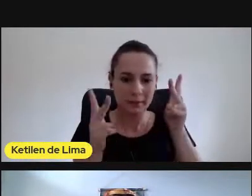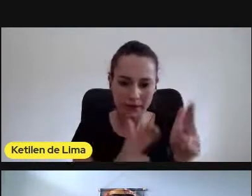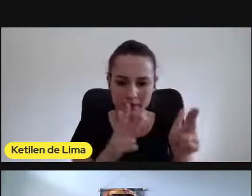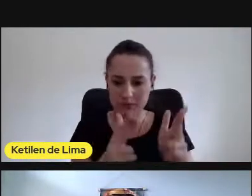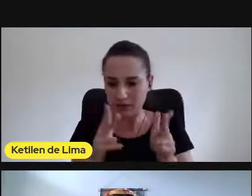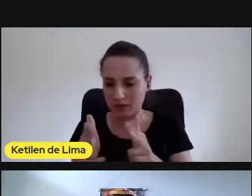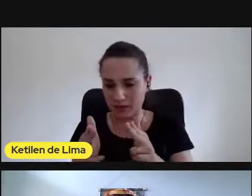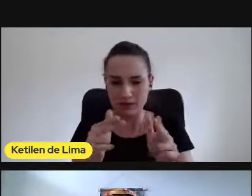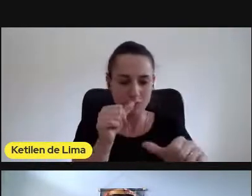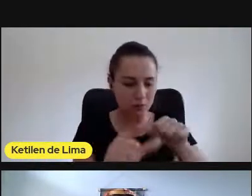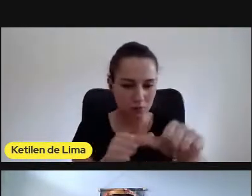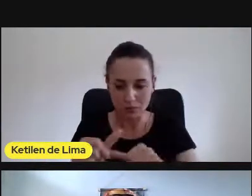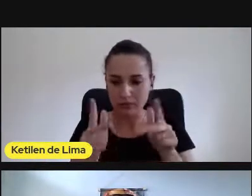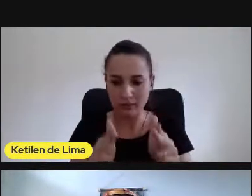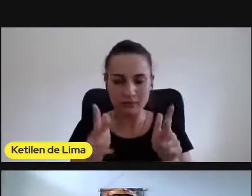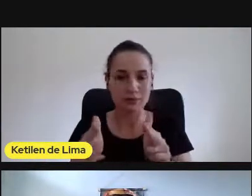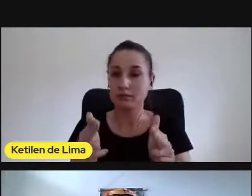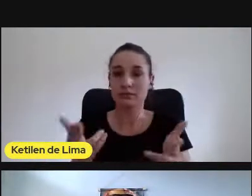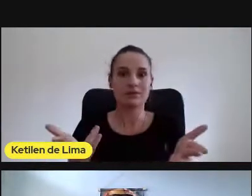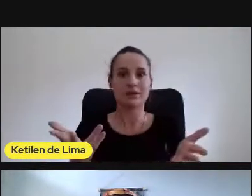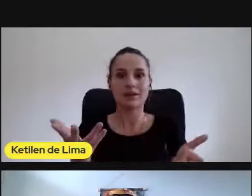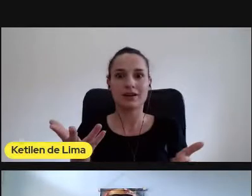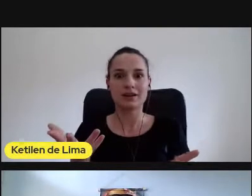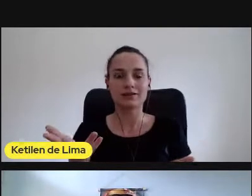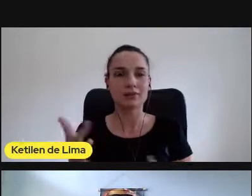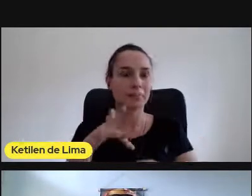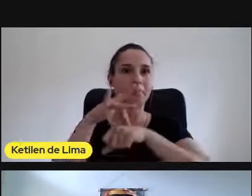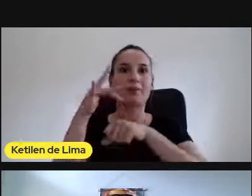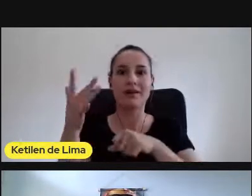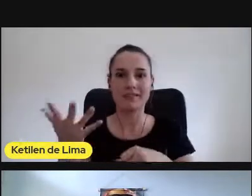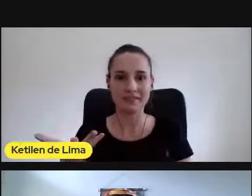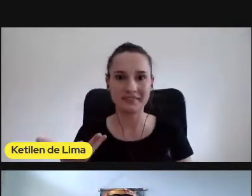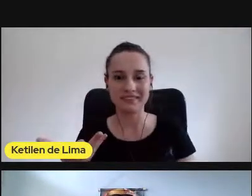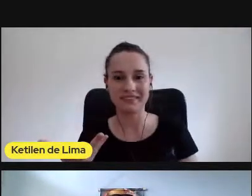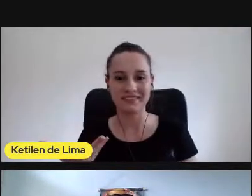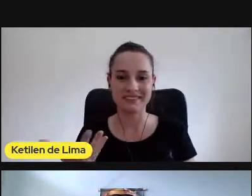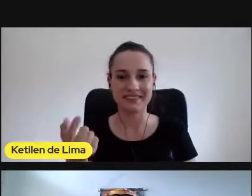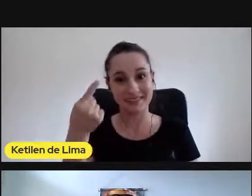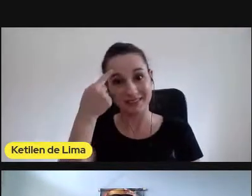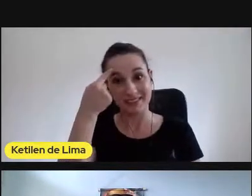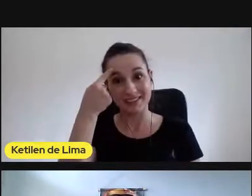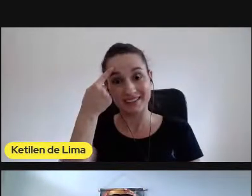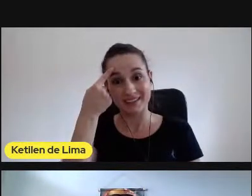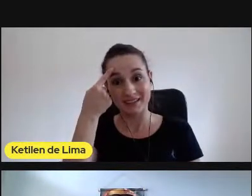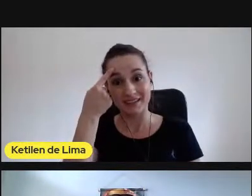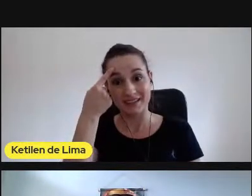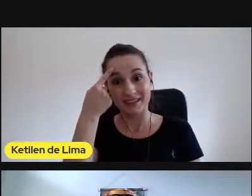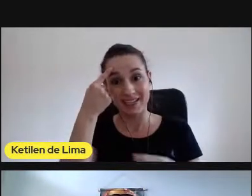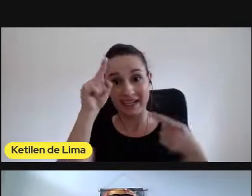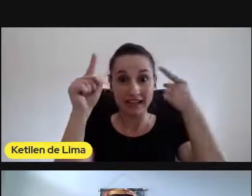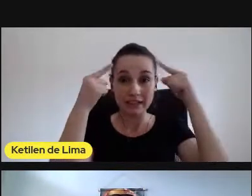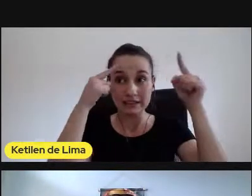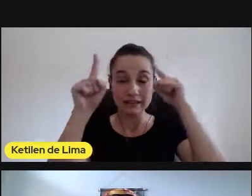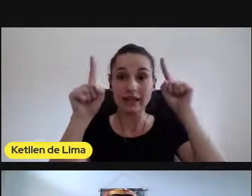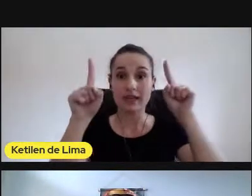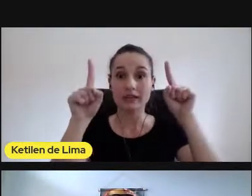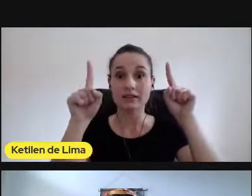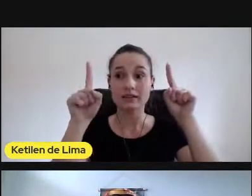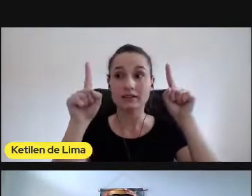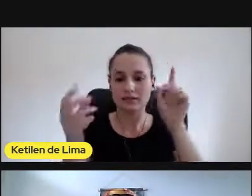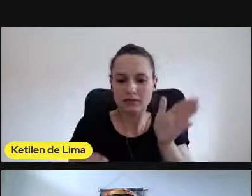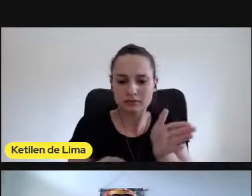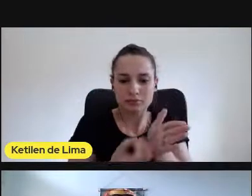E no fundo, isso tudo é muito absurdo, né? Porque são ideias que, na realidade, é difícil